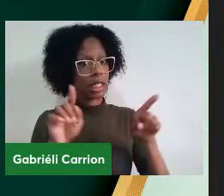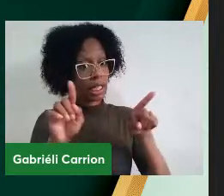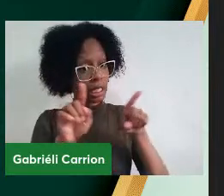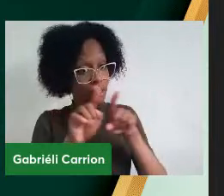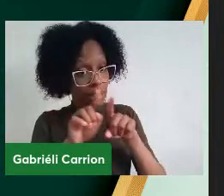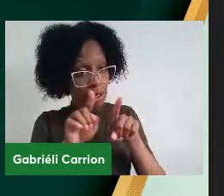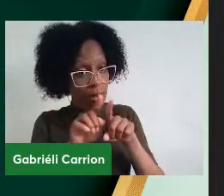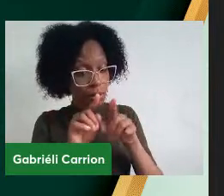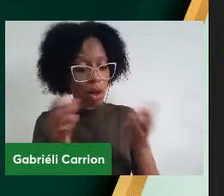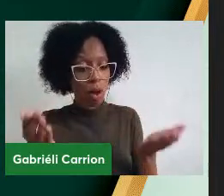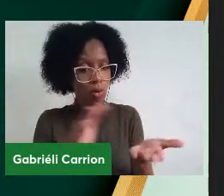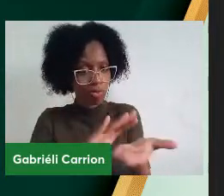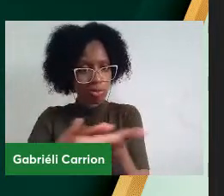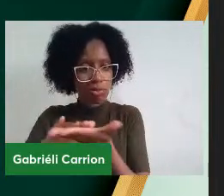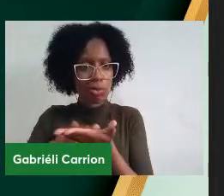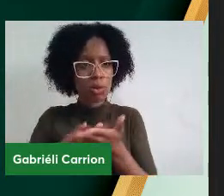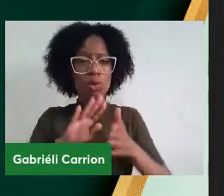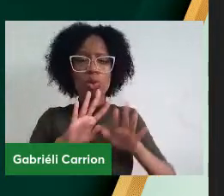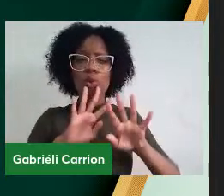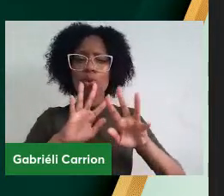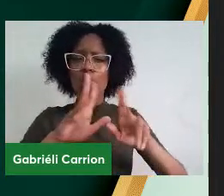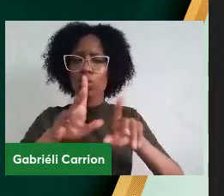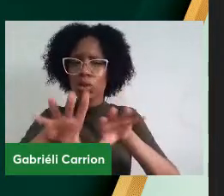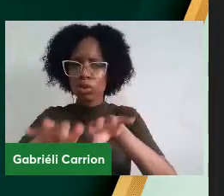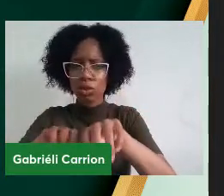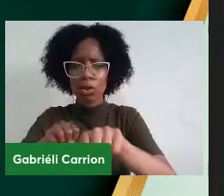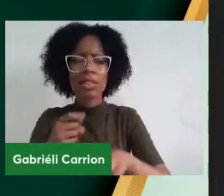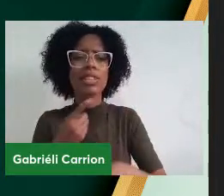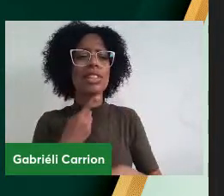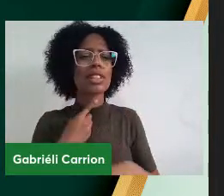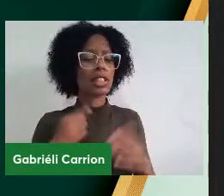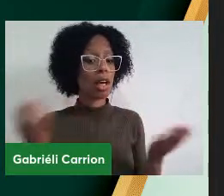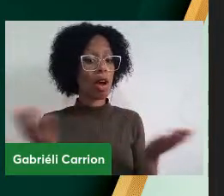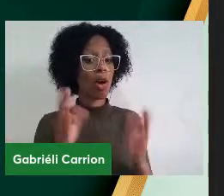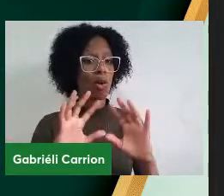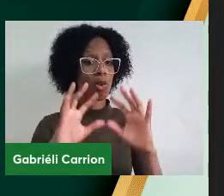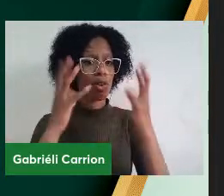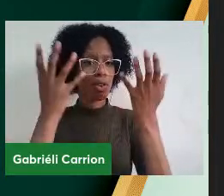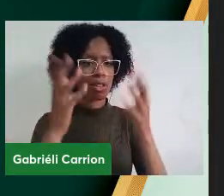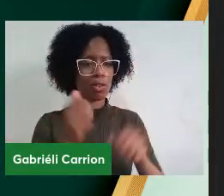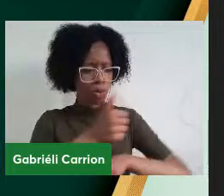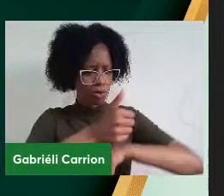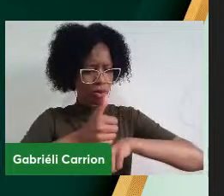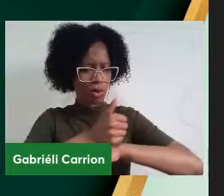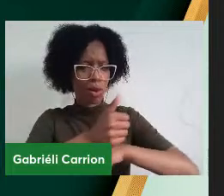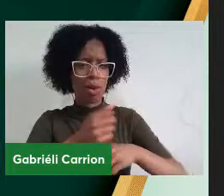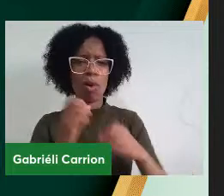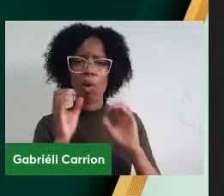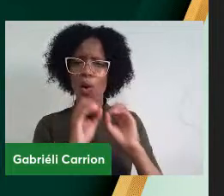antecipando, parabenizo a todos os formandos, desejando uma excelente vida profissional.